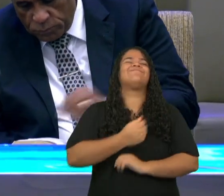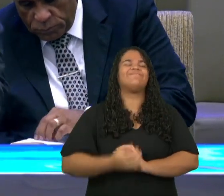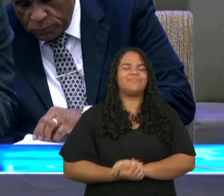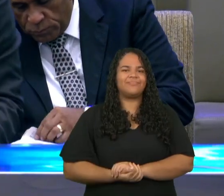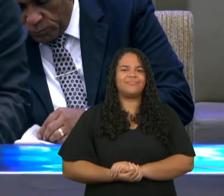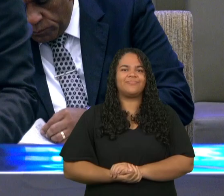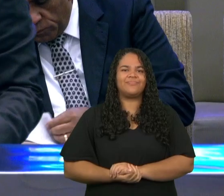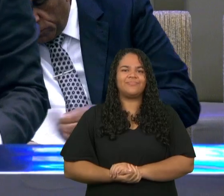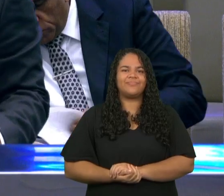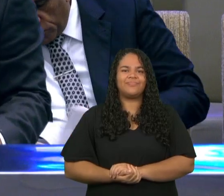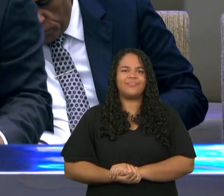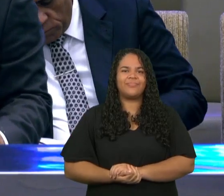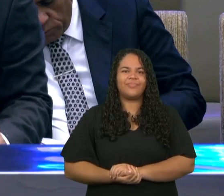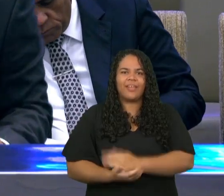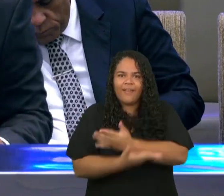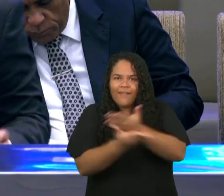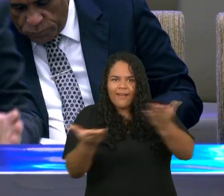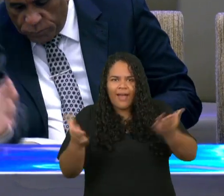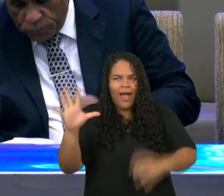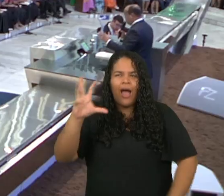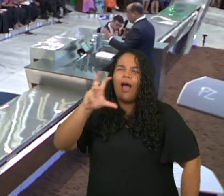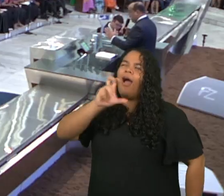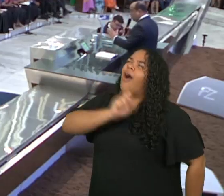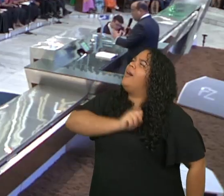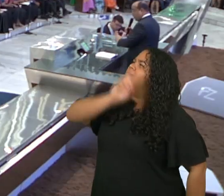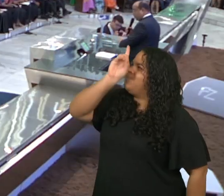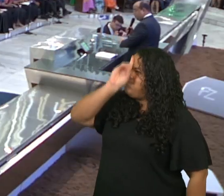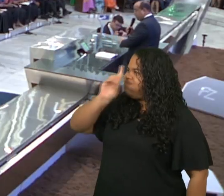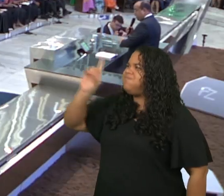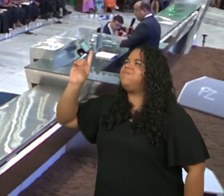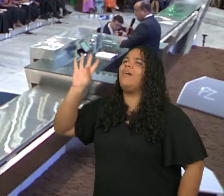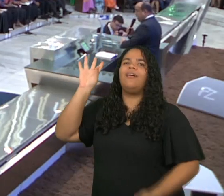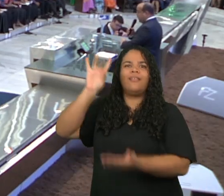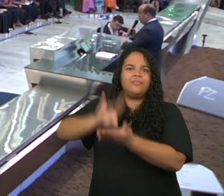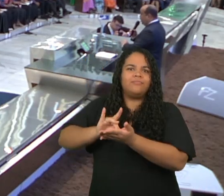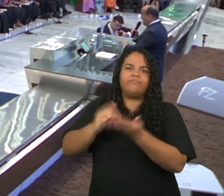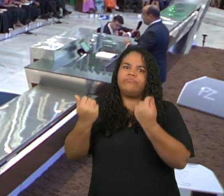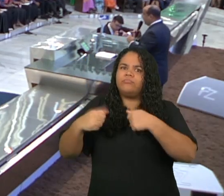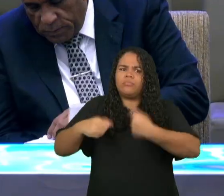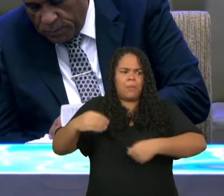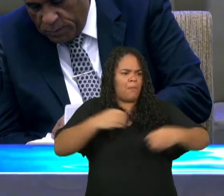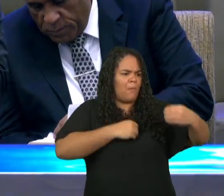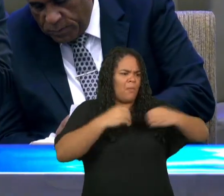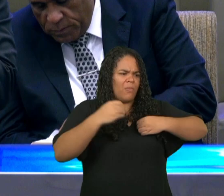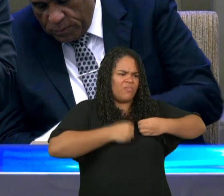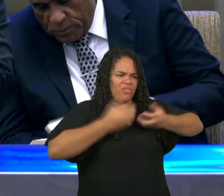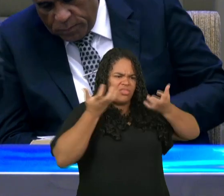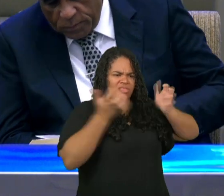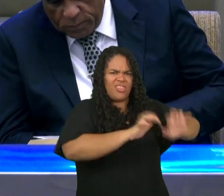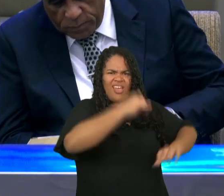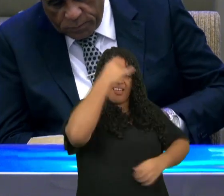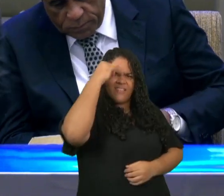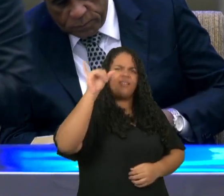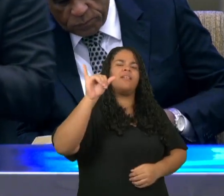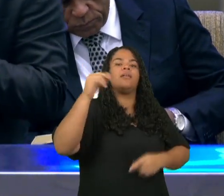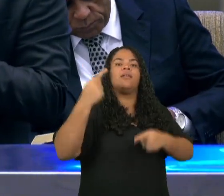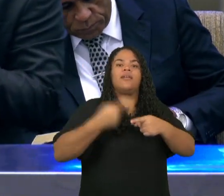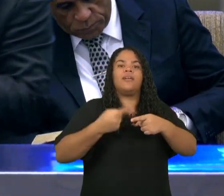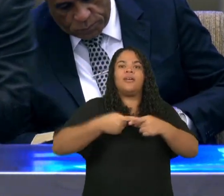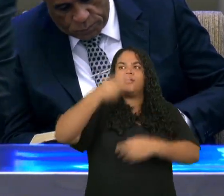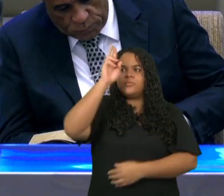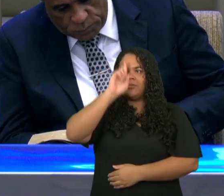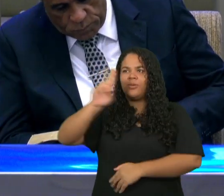o Senhor, fazei o quê, gente? Odiai o mal. Ele guarda o quê? Ele guarda,